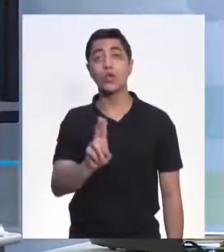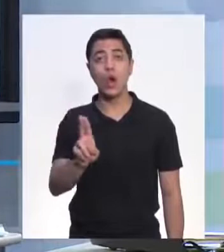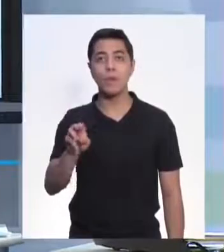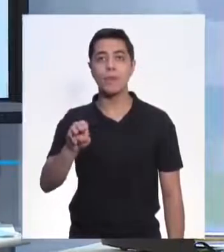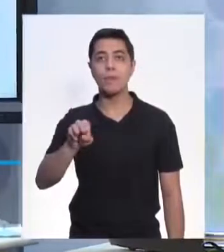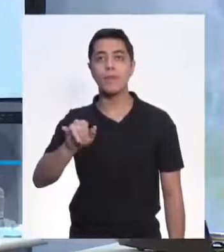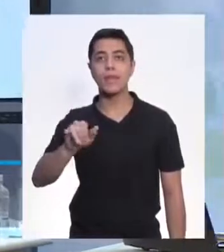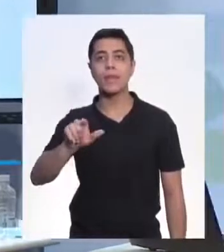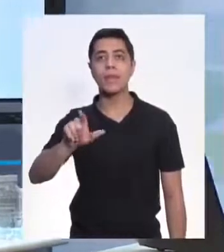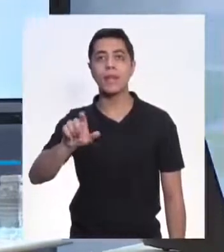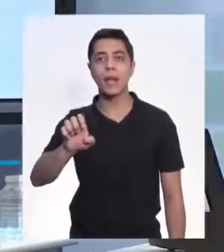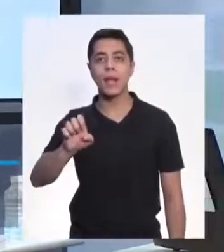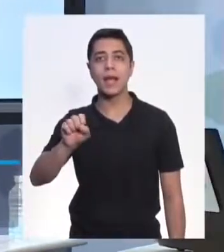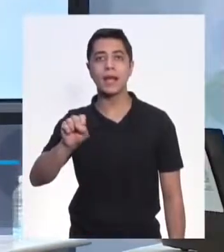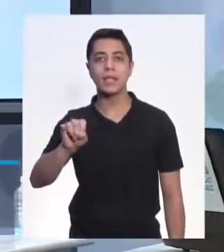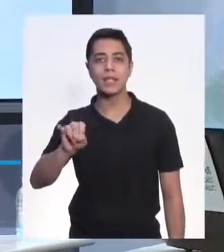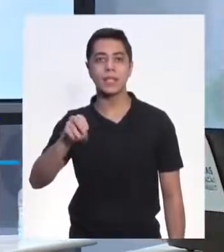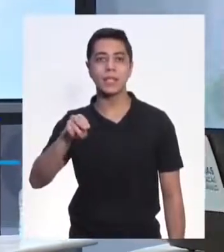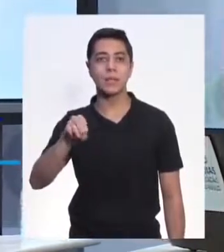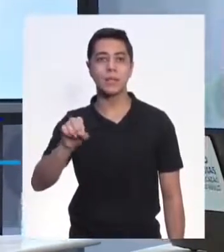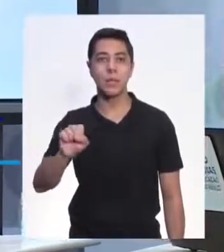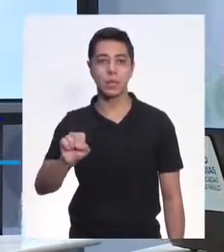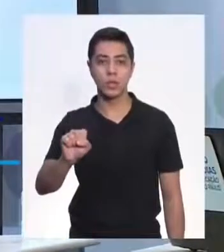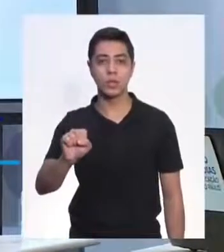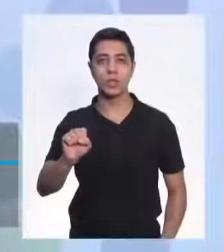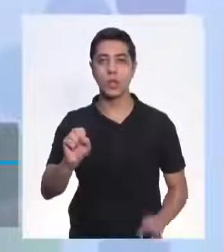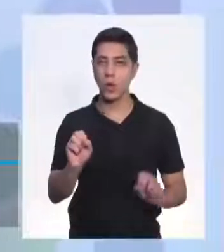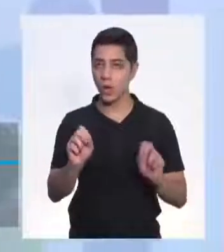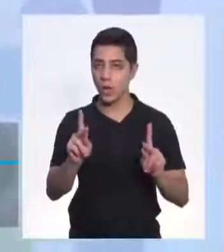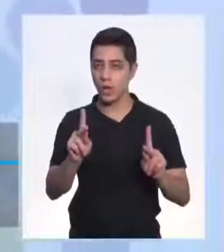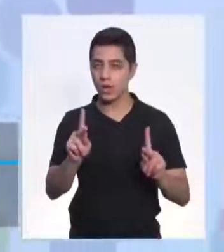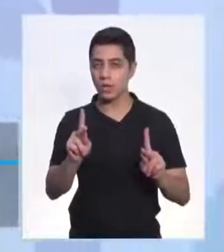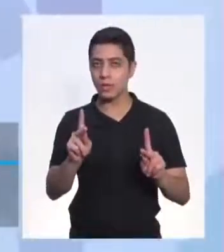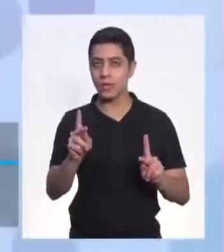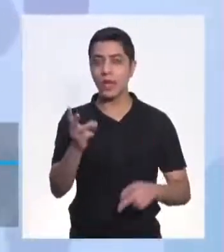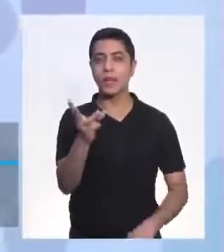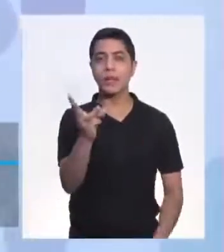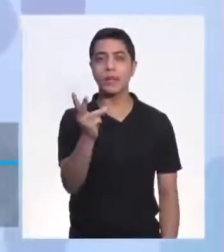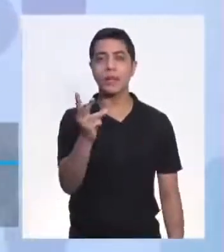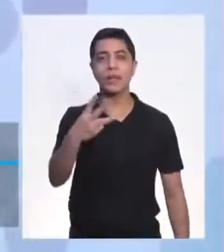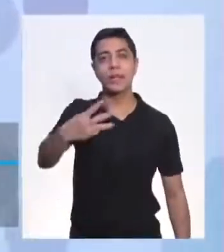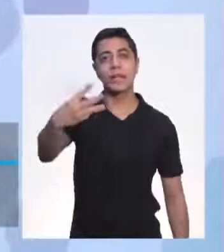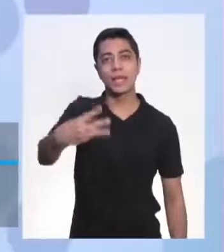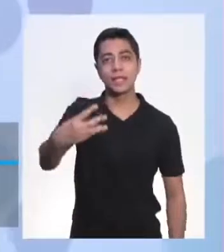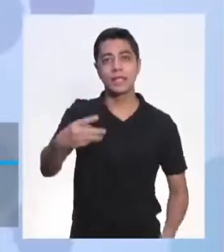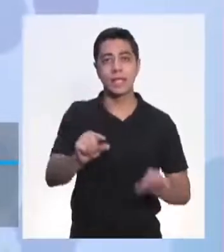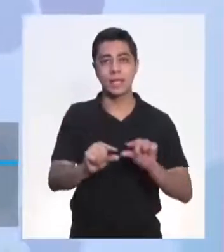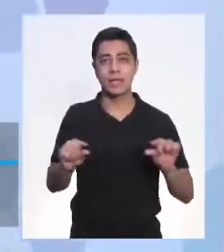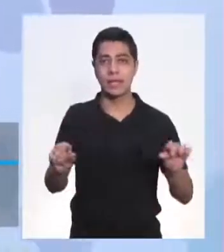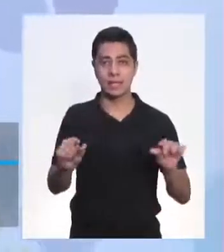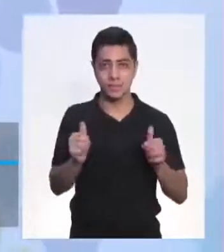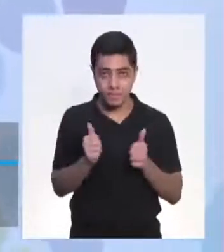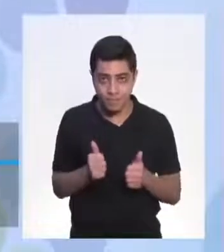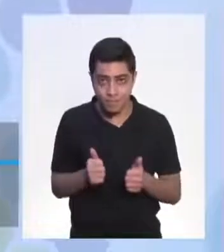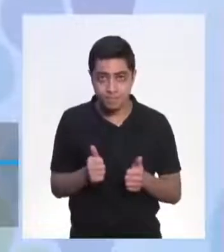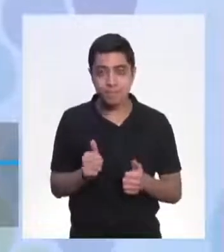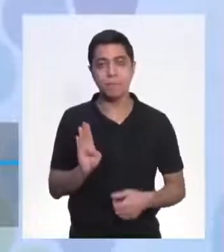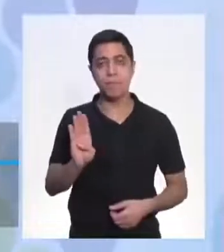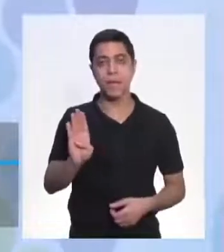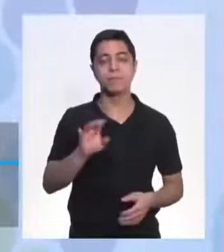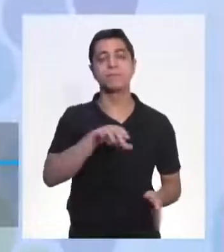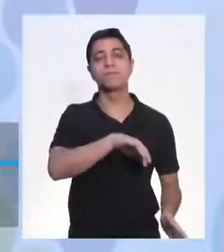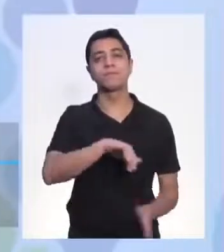é aqui, a penúltima alternativa. Ok? Muito bem. Letra C, 40